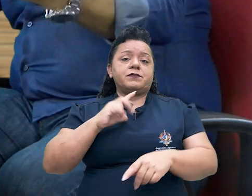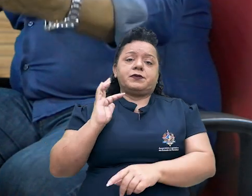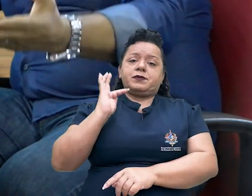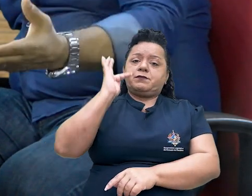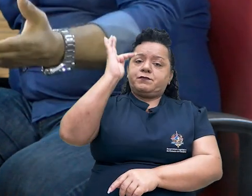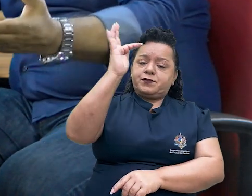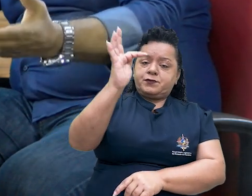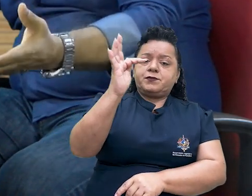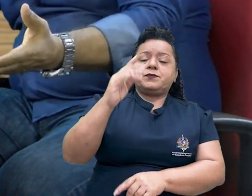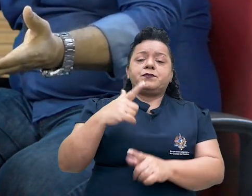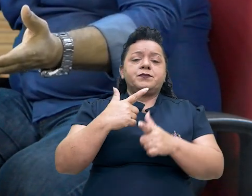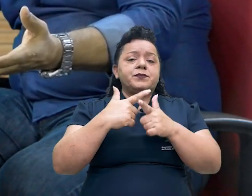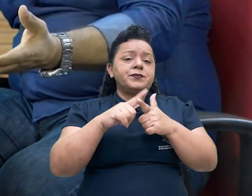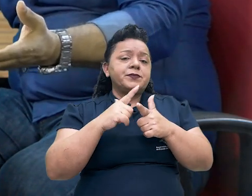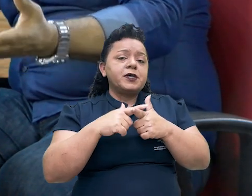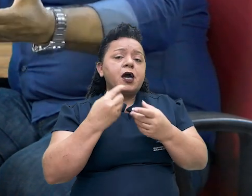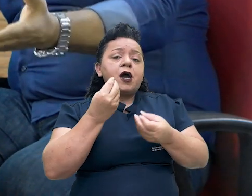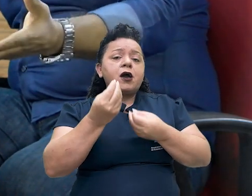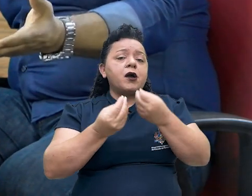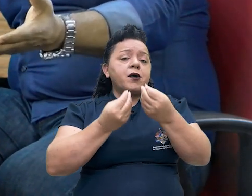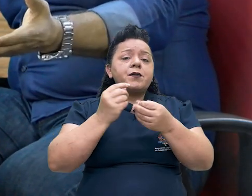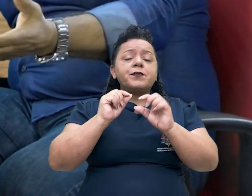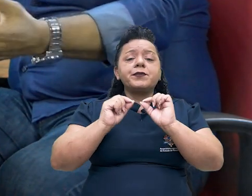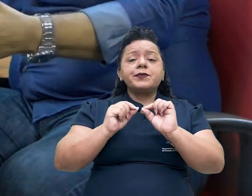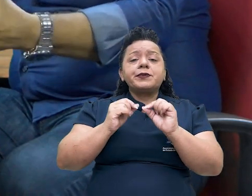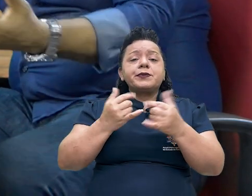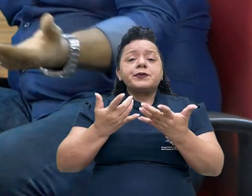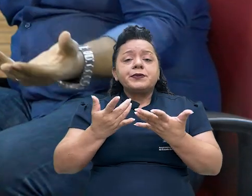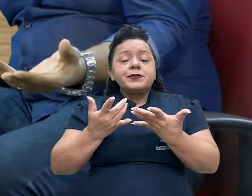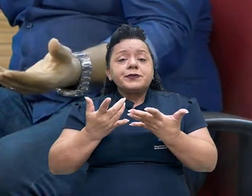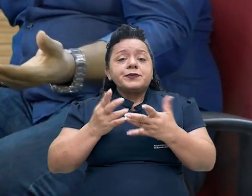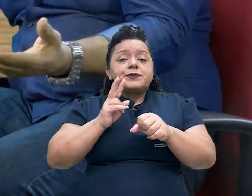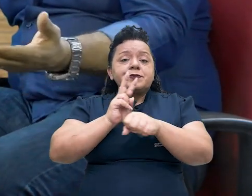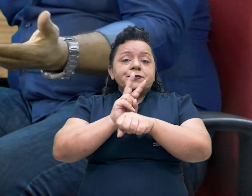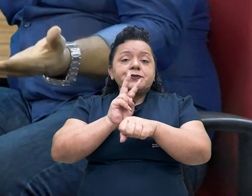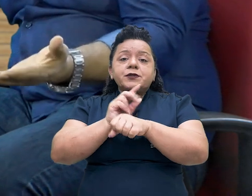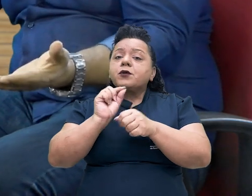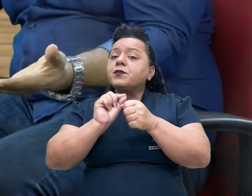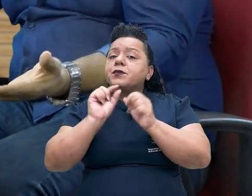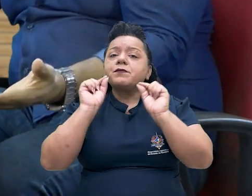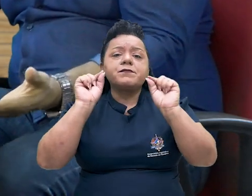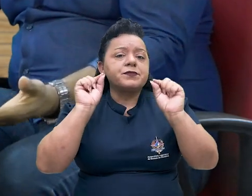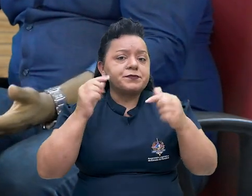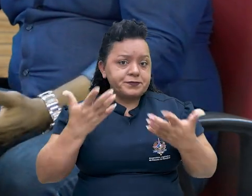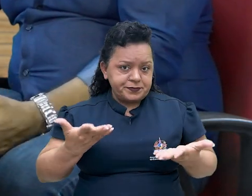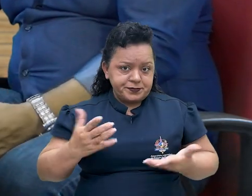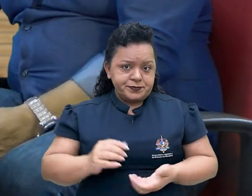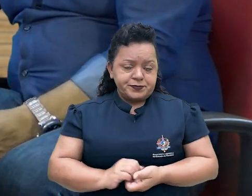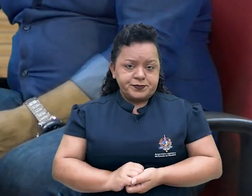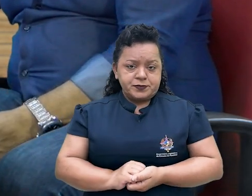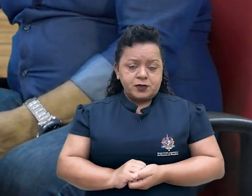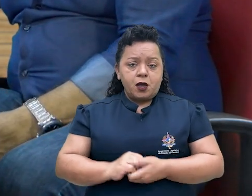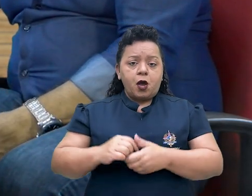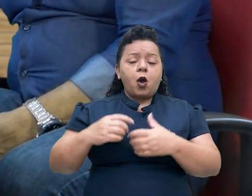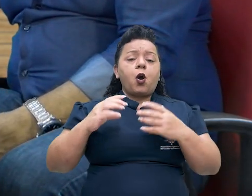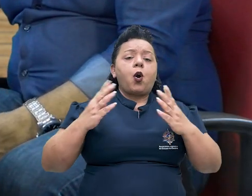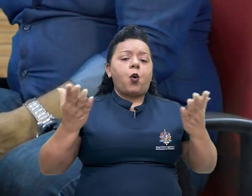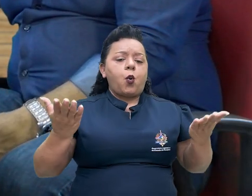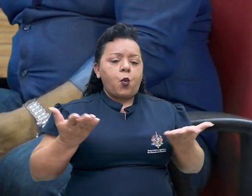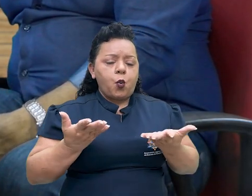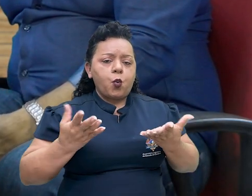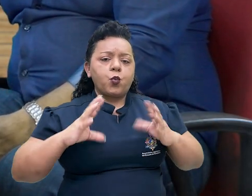população que vai passar por isso como se precaver Como se prevenir como o que fazer é